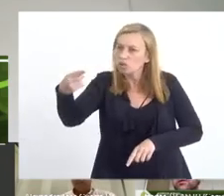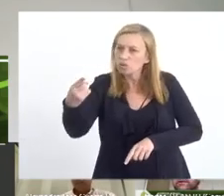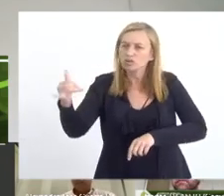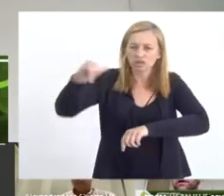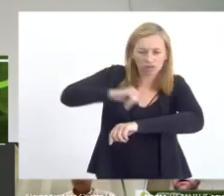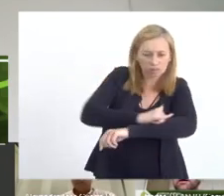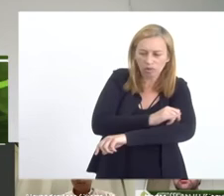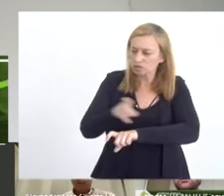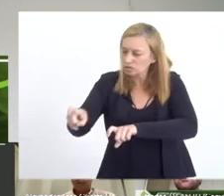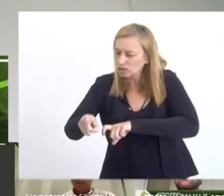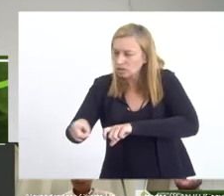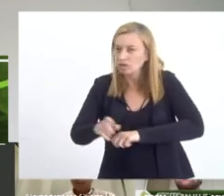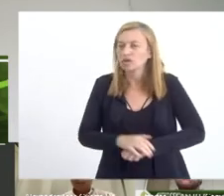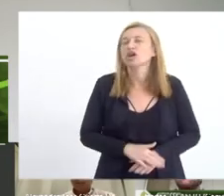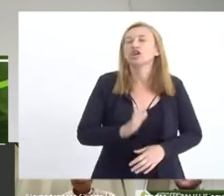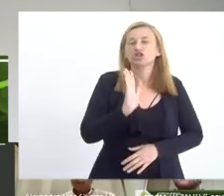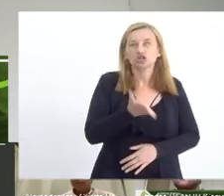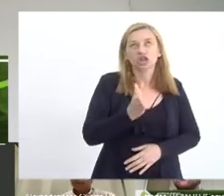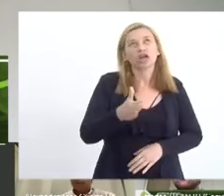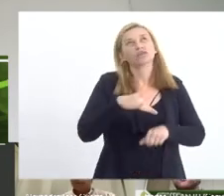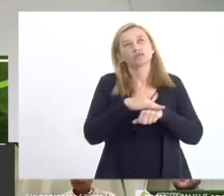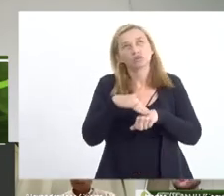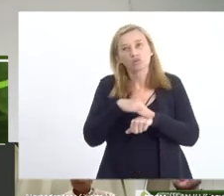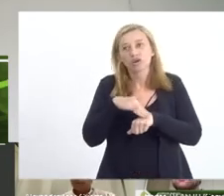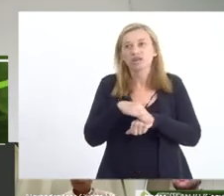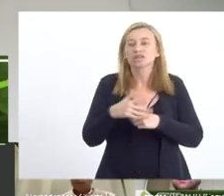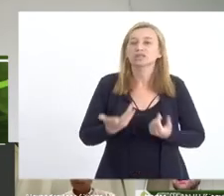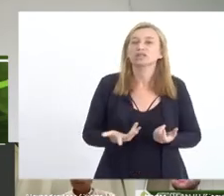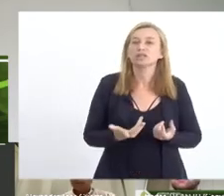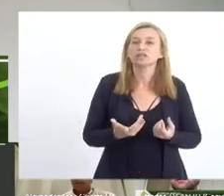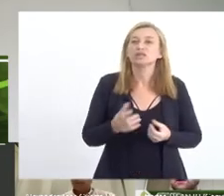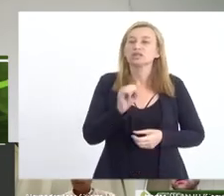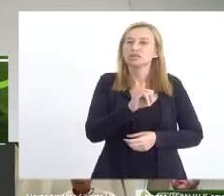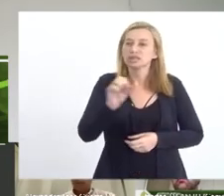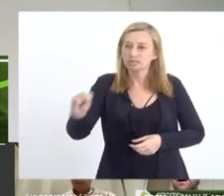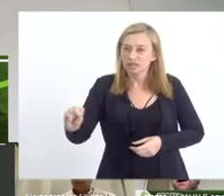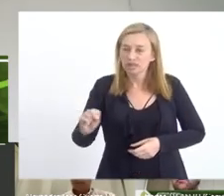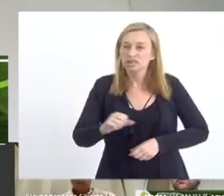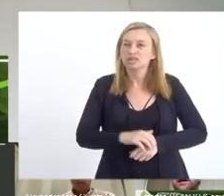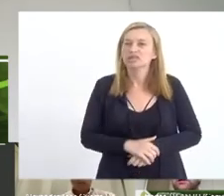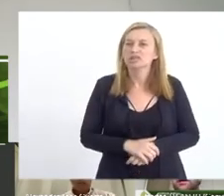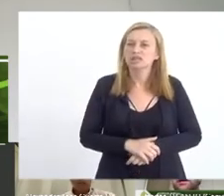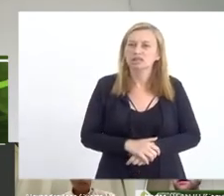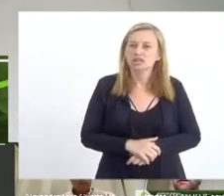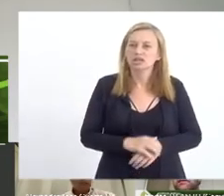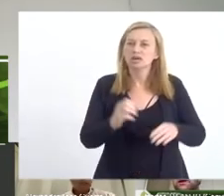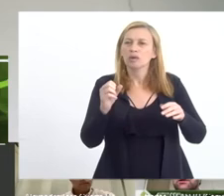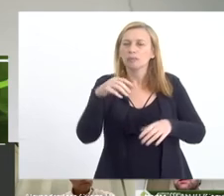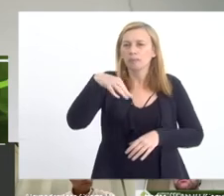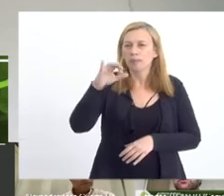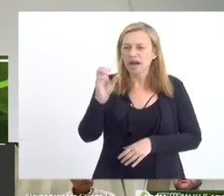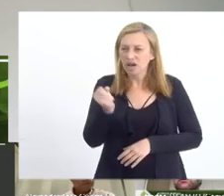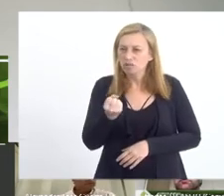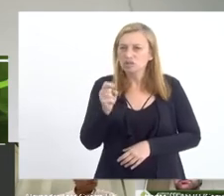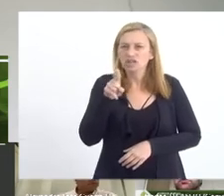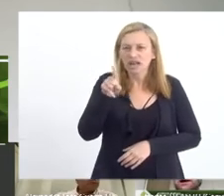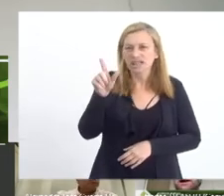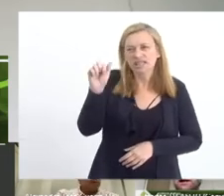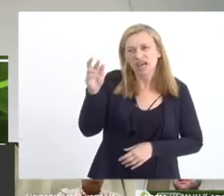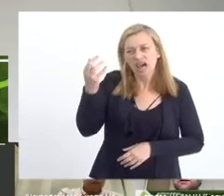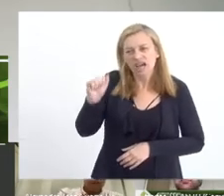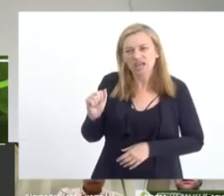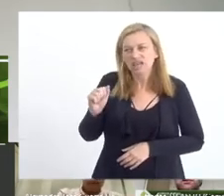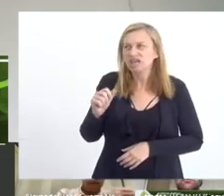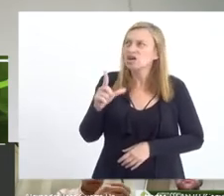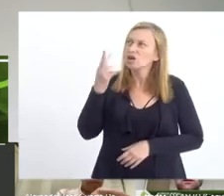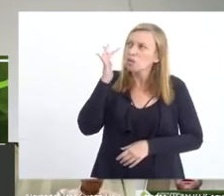aeroportos do interior. Eu já tive essa conversa sobre o ICMS com o Marcos, lá de Angra. A gente esteve no evento de